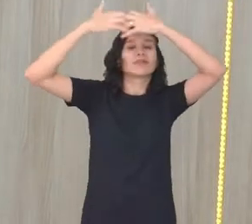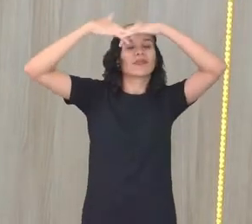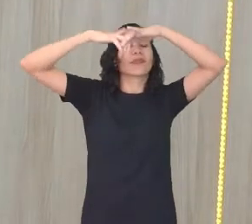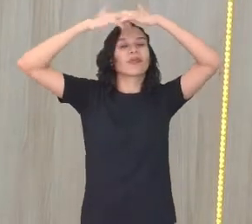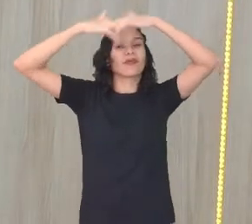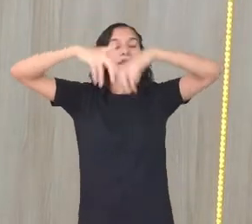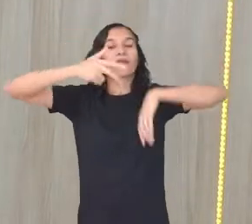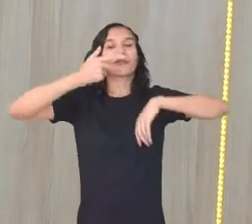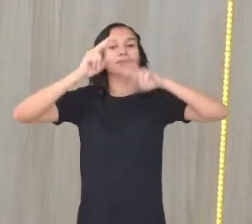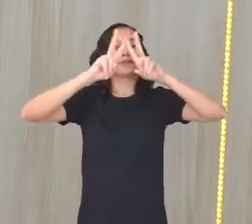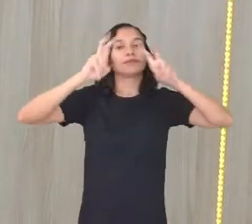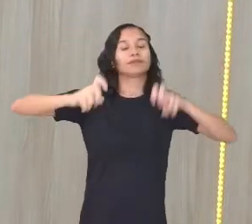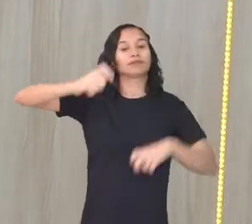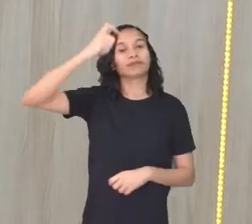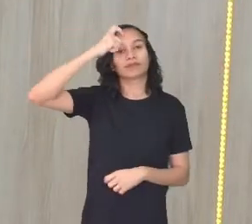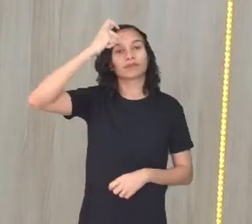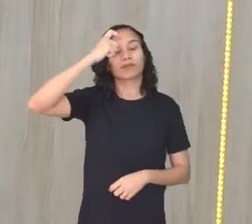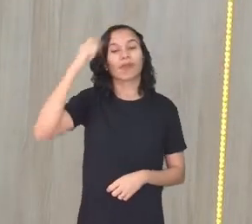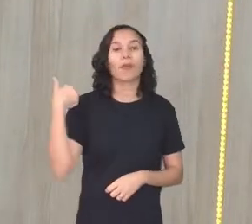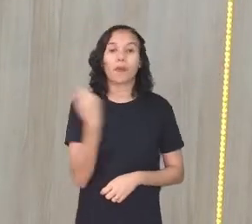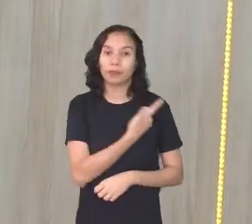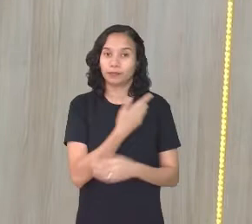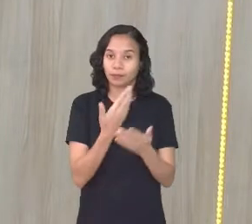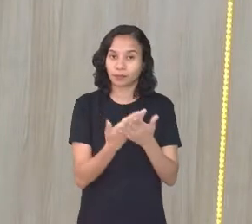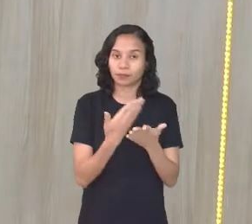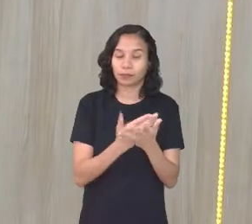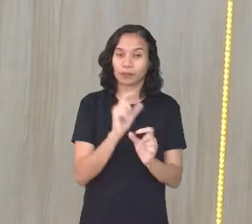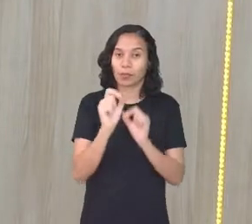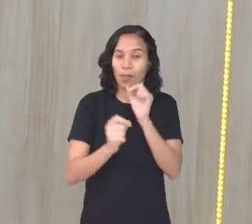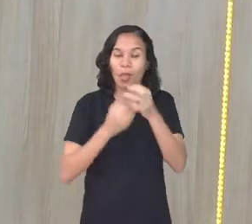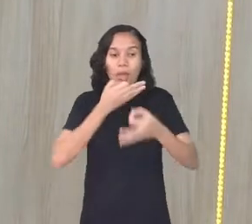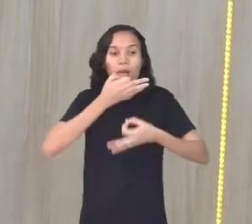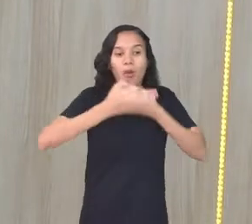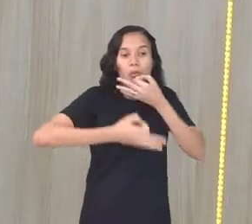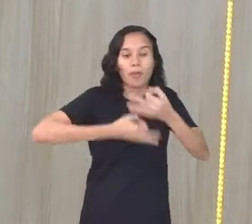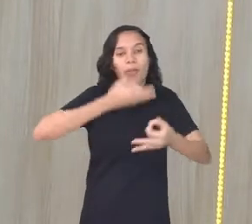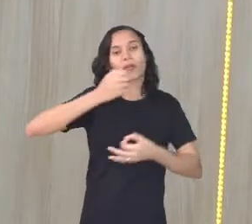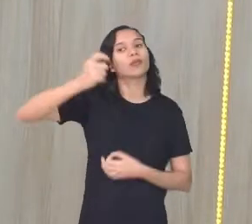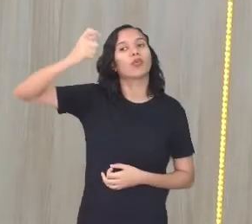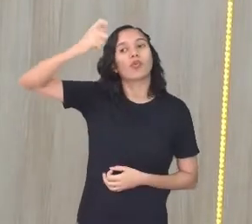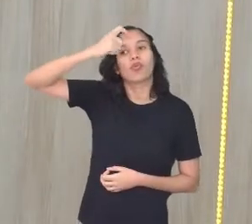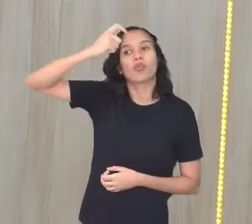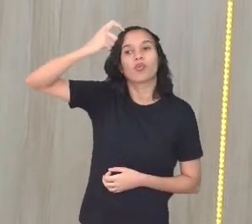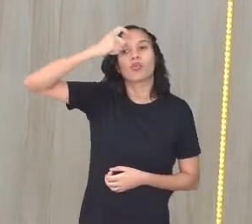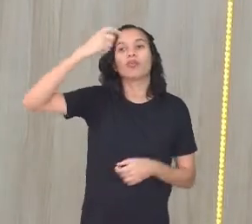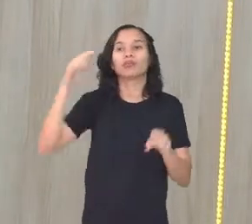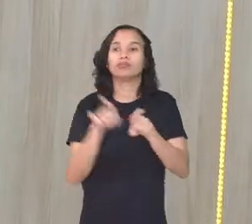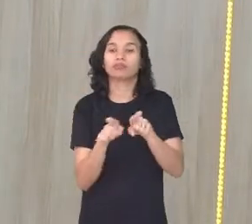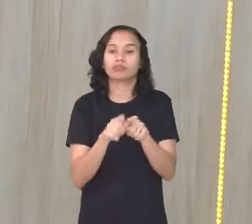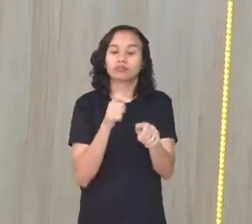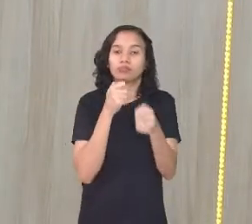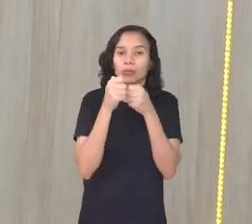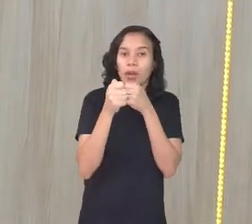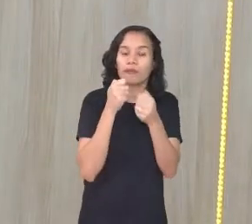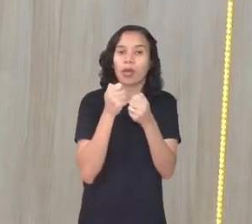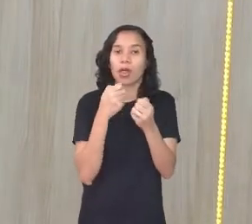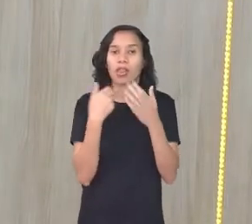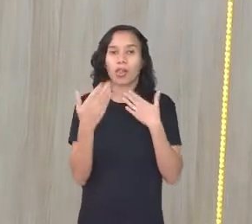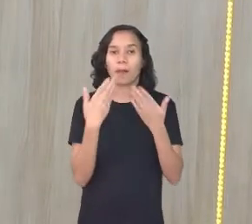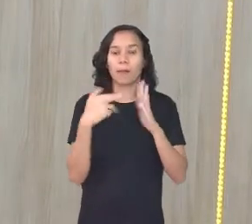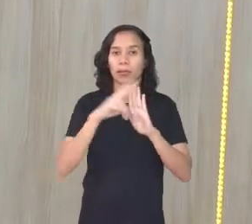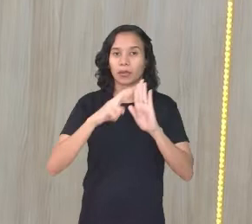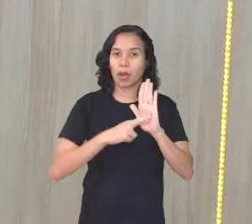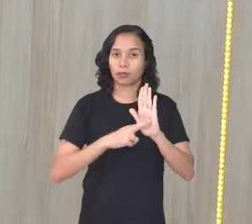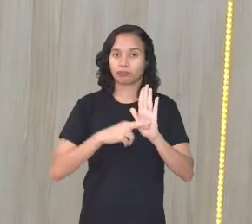de conscientização. O tema da nossa aula é argumentação, conscientização, entrevista, debate regrado. Por que eu trouxe